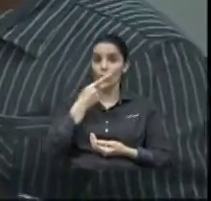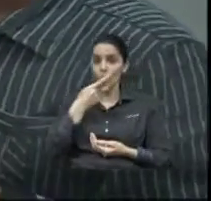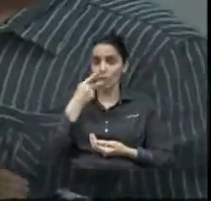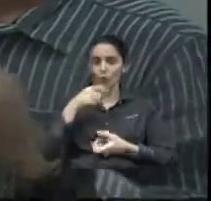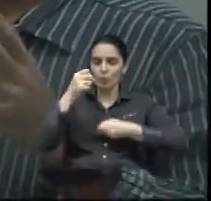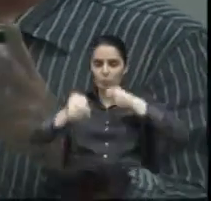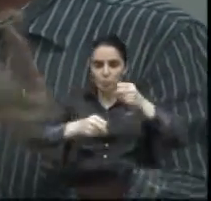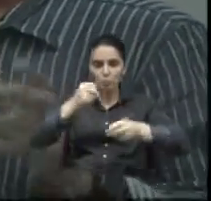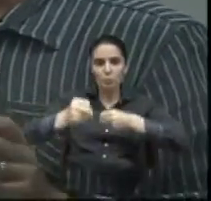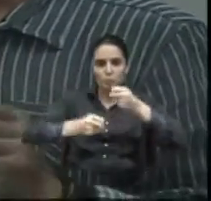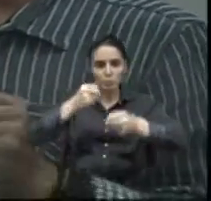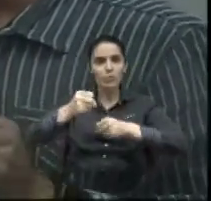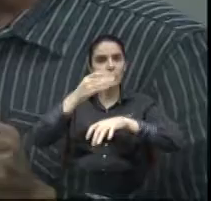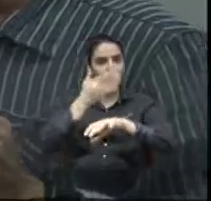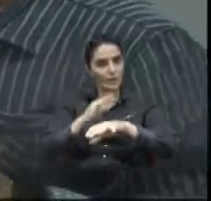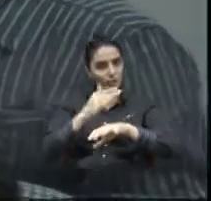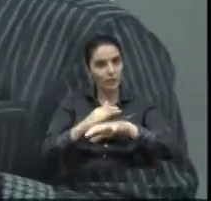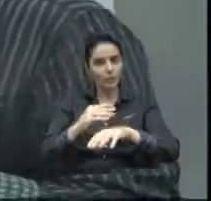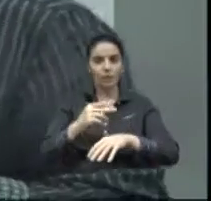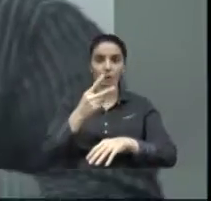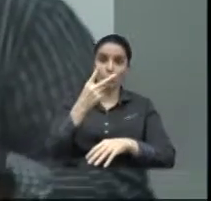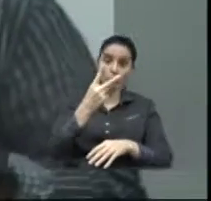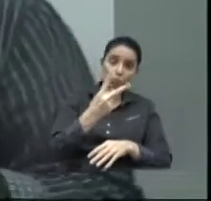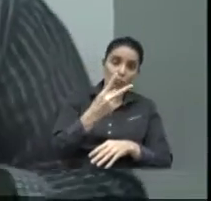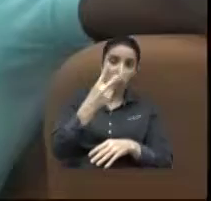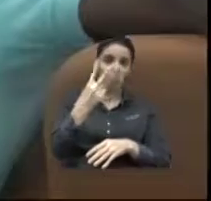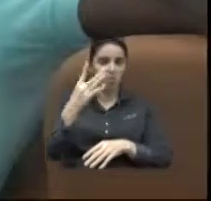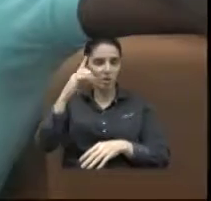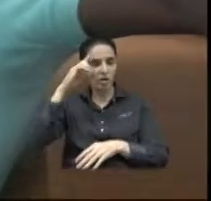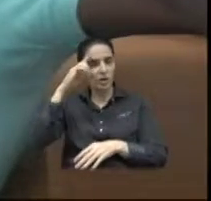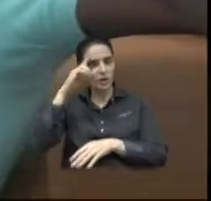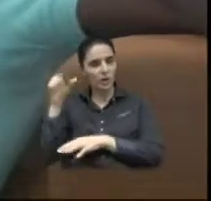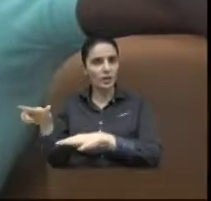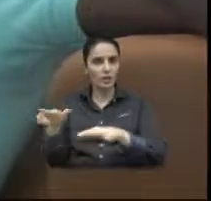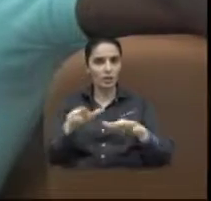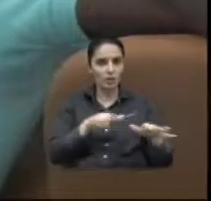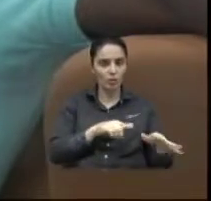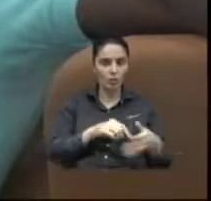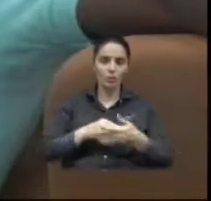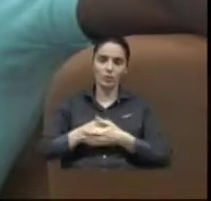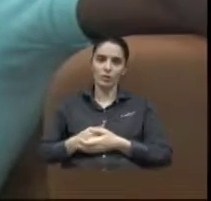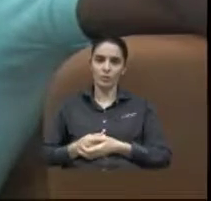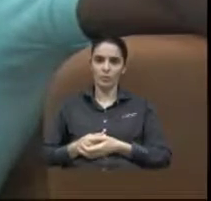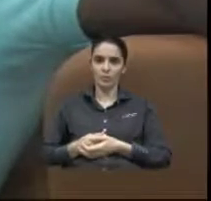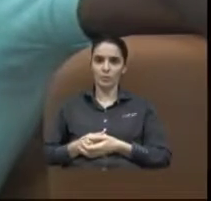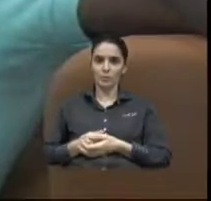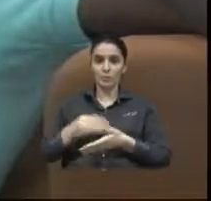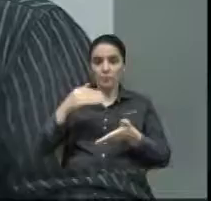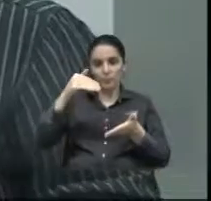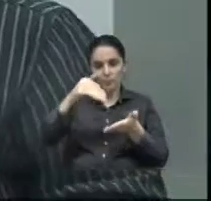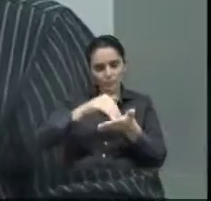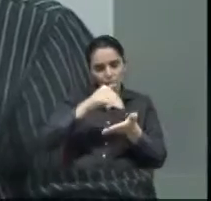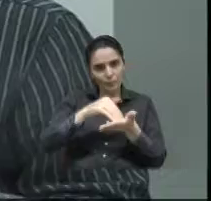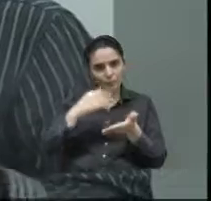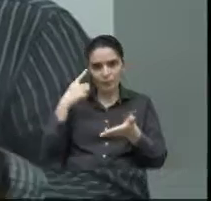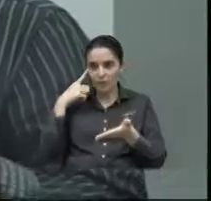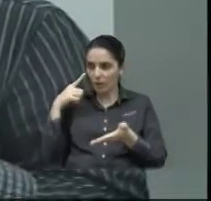pista lá. E 2, 3 vezes por semana nós ia lá e dava os nossos tiros lá. E toda vez que nós chegava lá, passava pela secretaria, ele estava